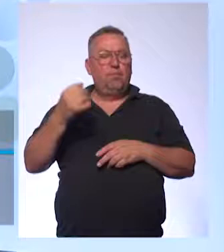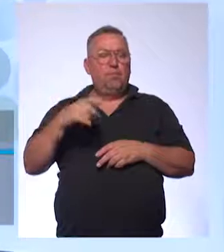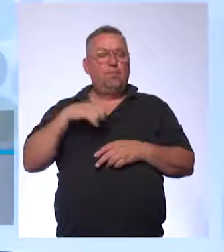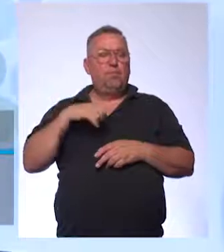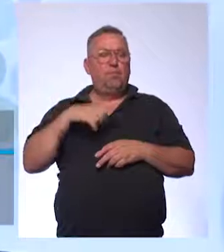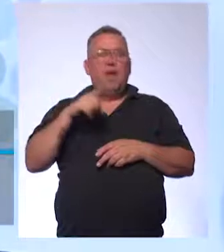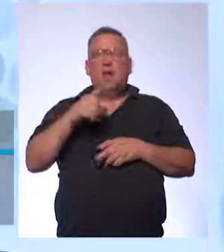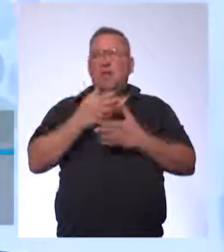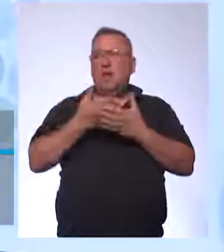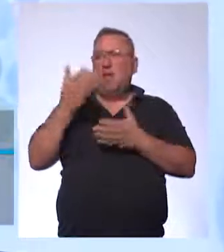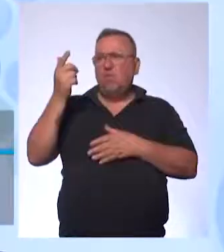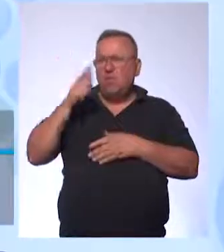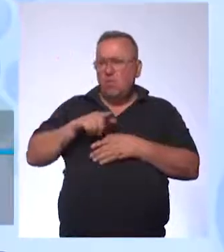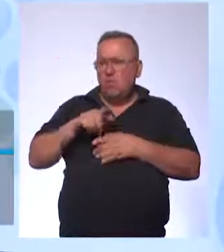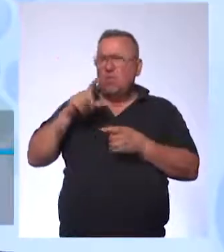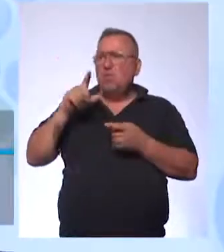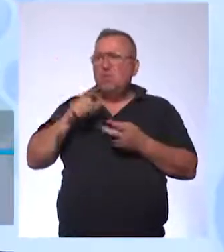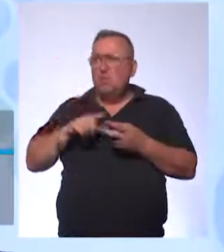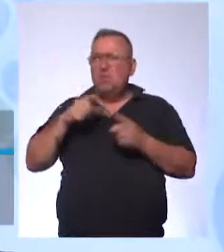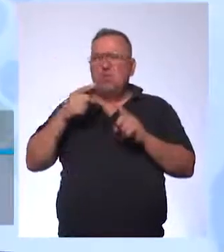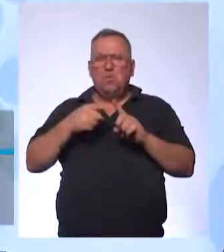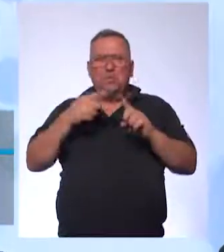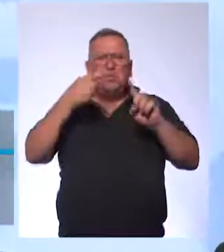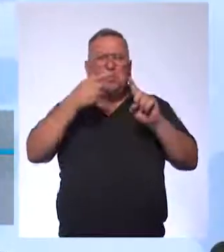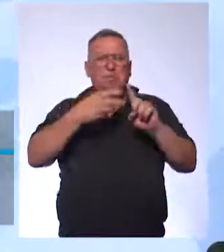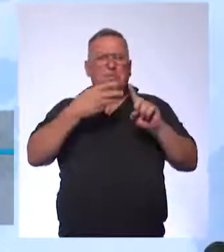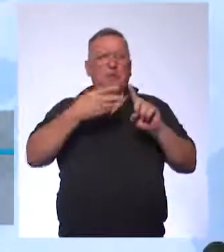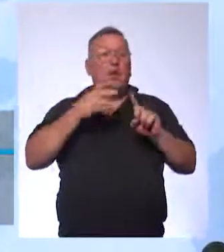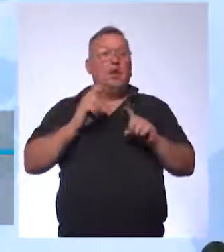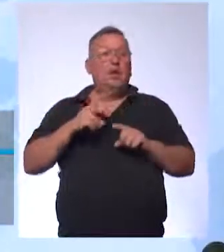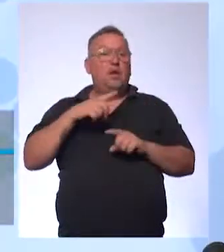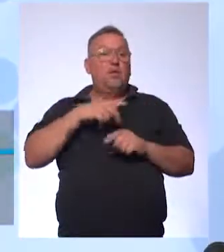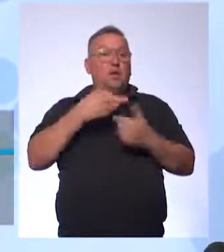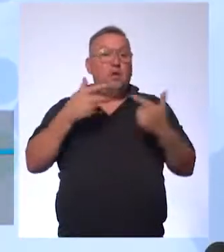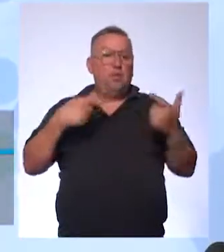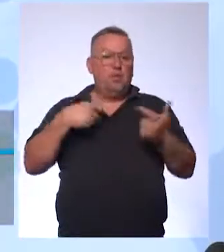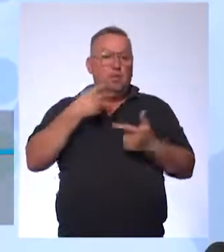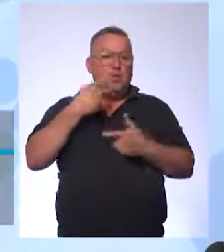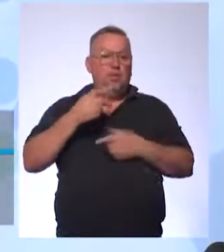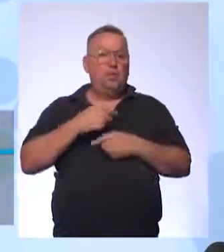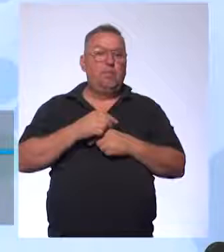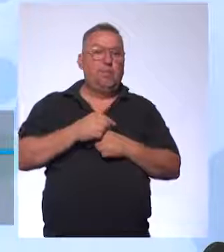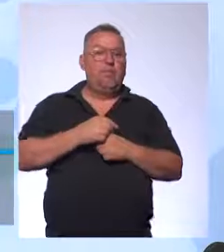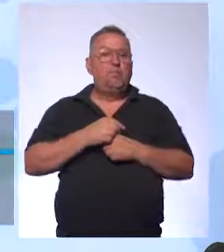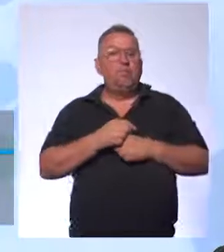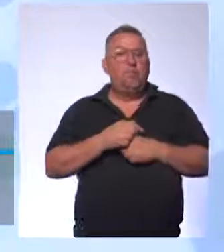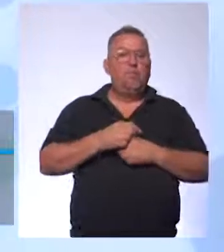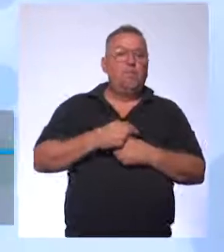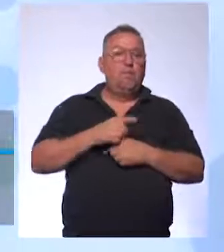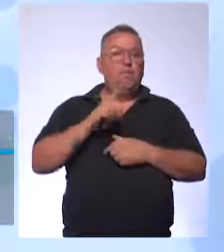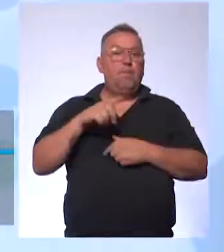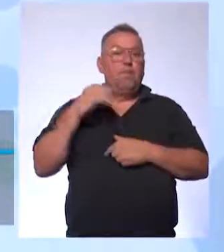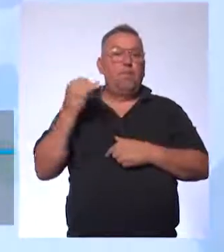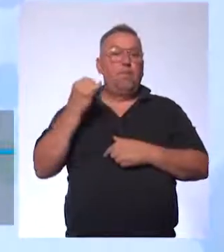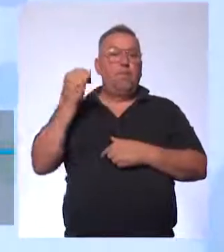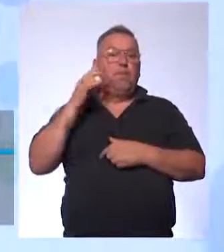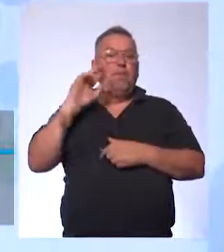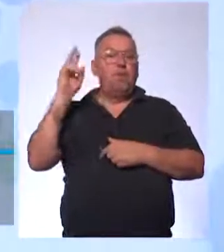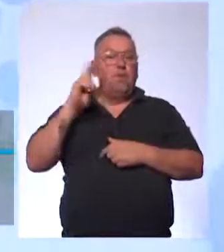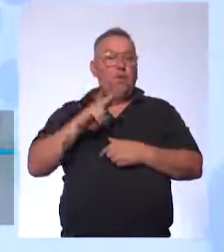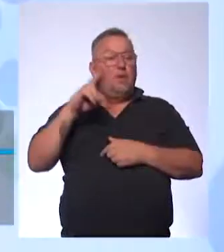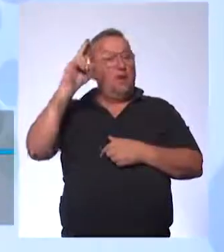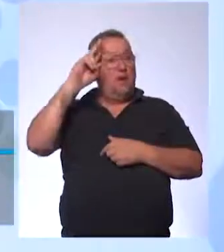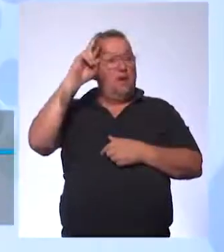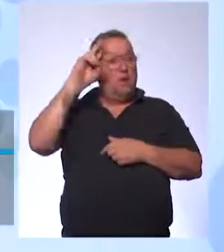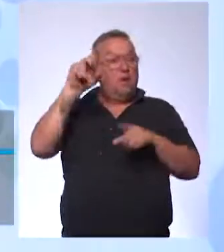mas essa aula de novo, do primeiro bimestre. Gente, sempre tem coisa para falar. E é importante a gente dar essas retomadas, né?